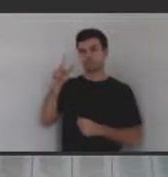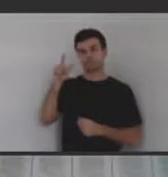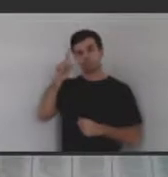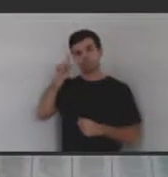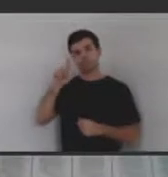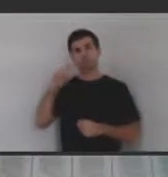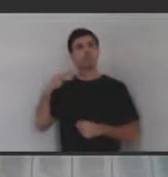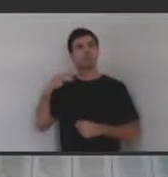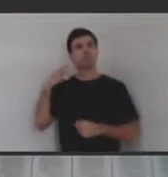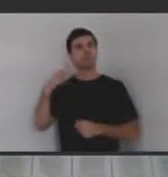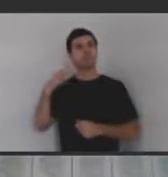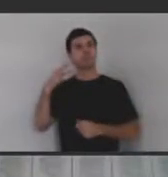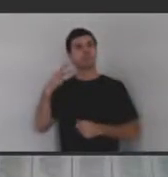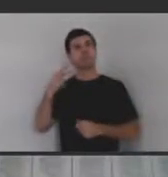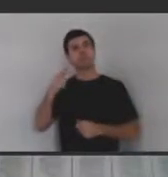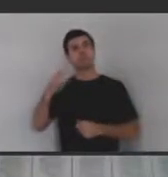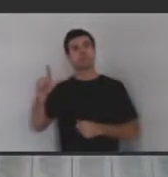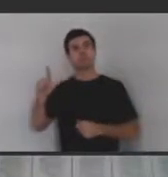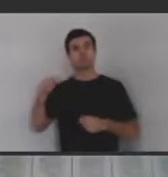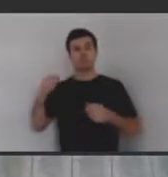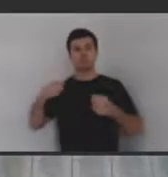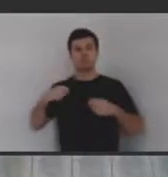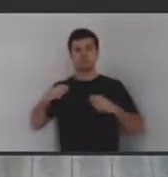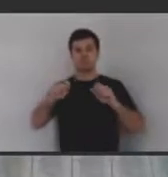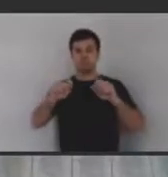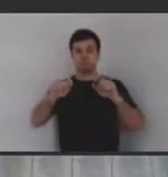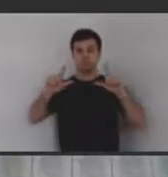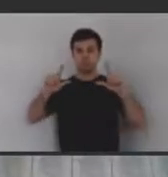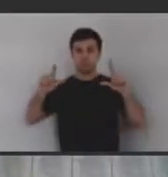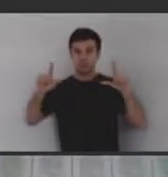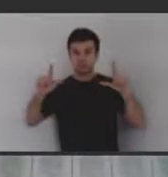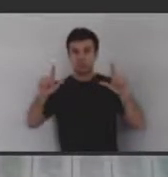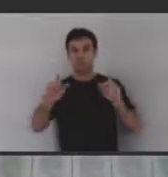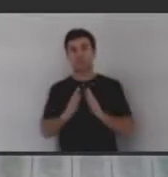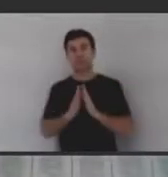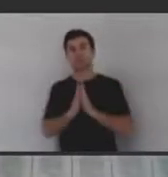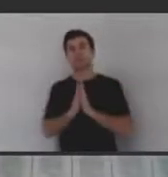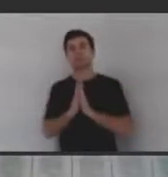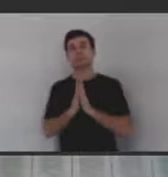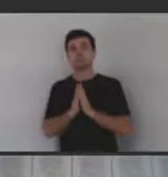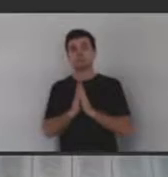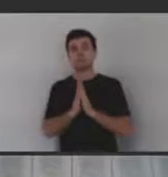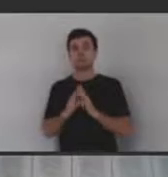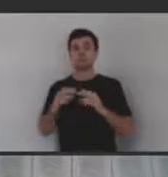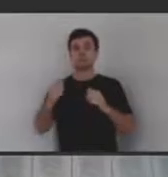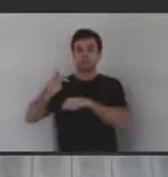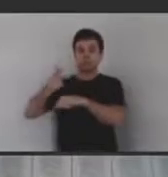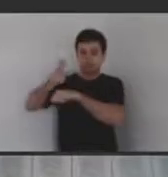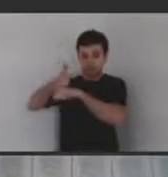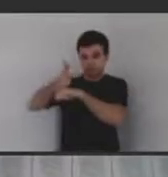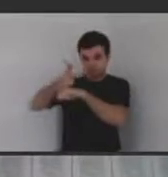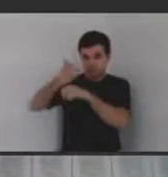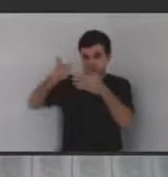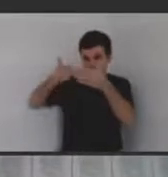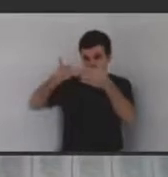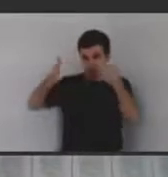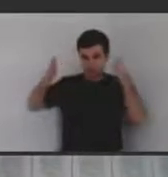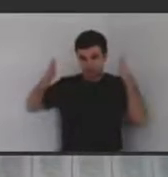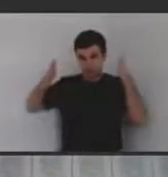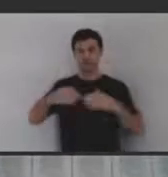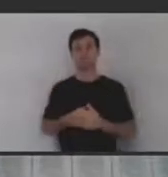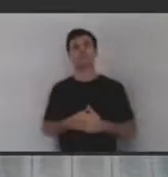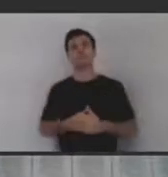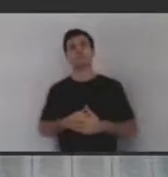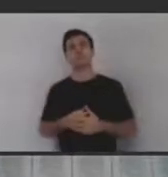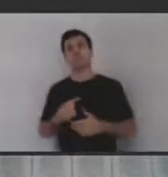estiverem sem imagem, é importante que os senhores, por gentileza, coloquem a imagem. Um voto contrário do